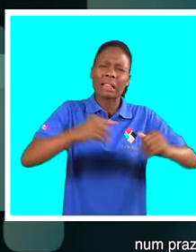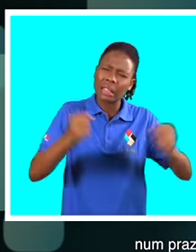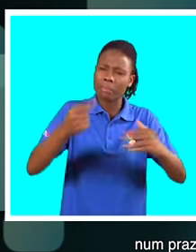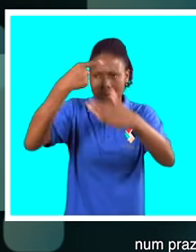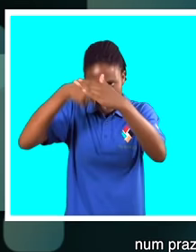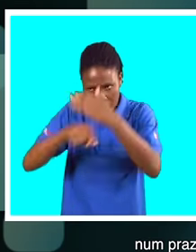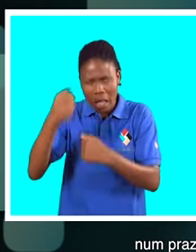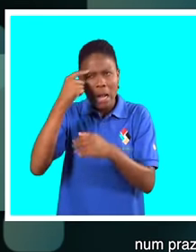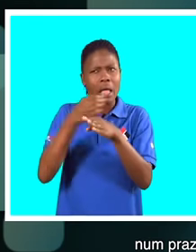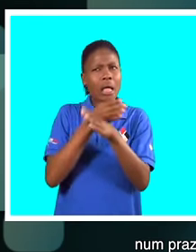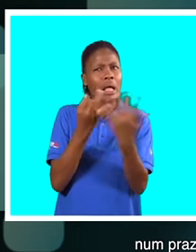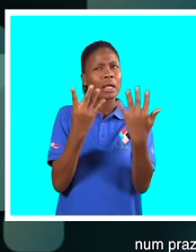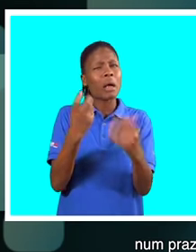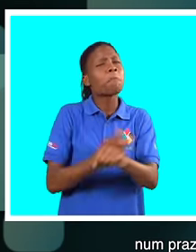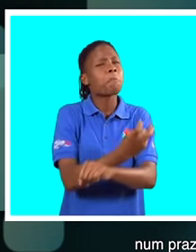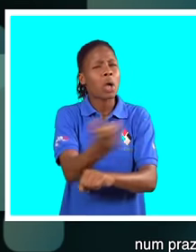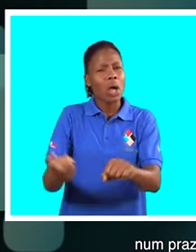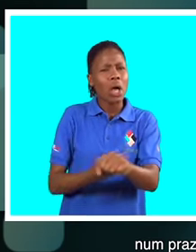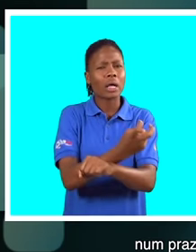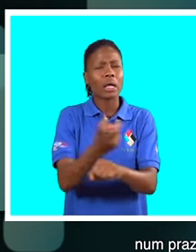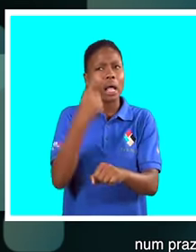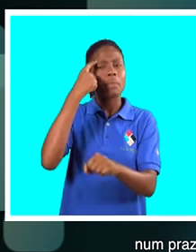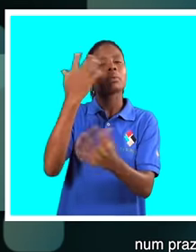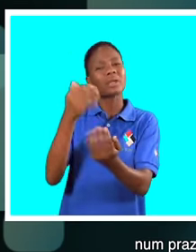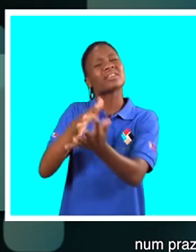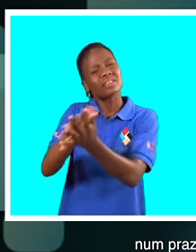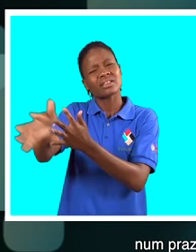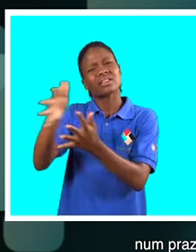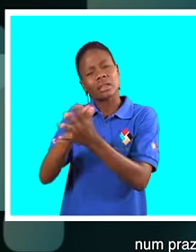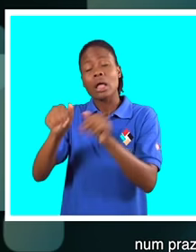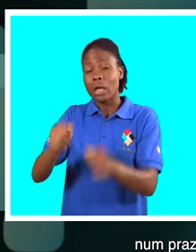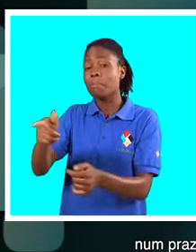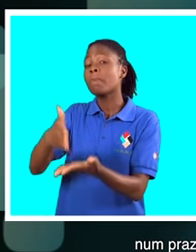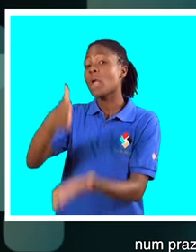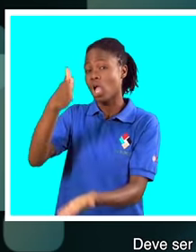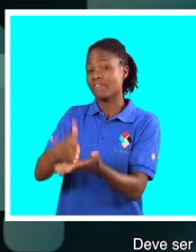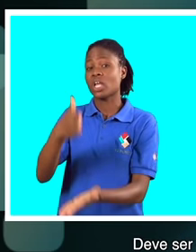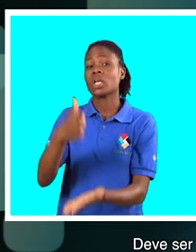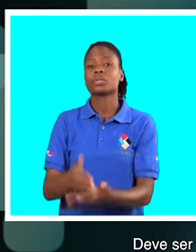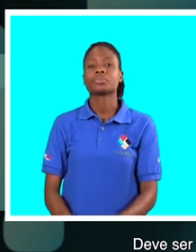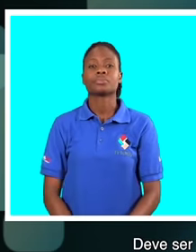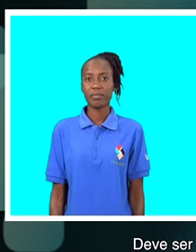médico num prazo de 72 horas após o incidente, para efeitos de tratamento e recolha de provas.